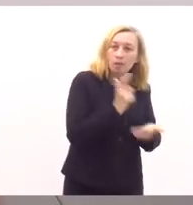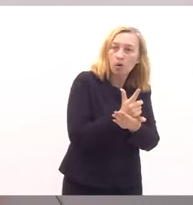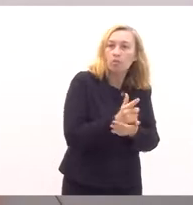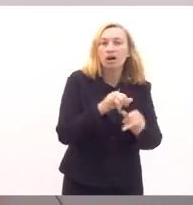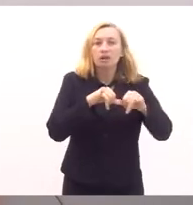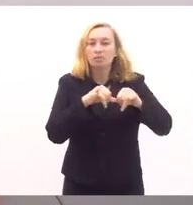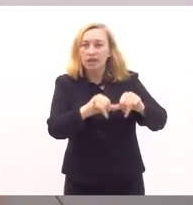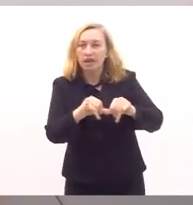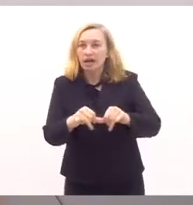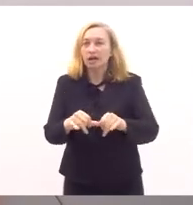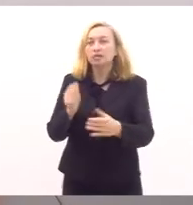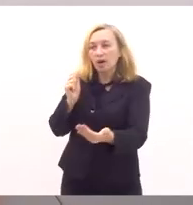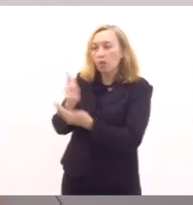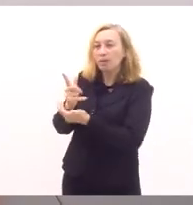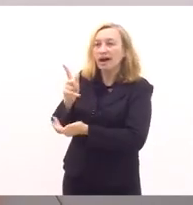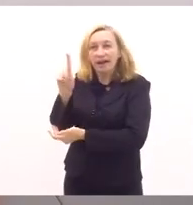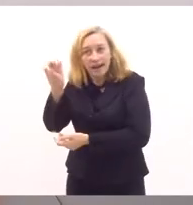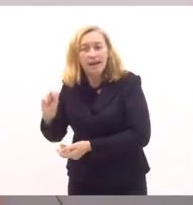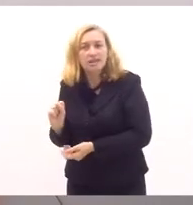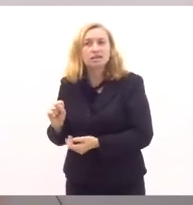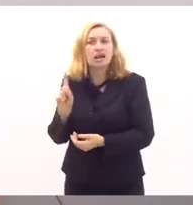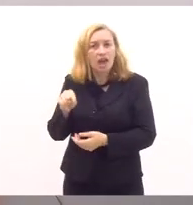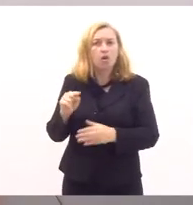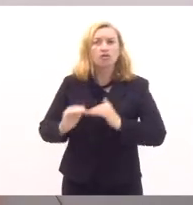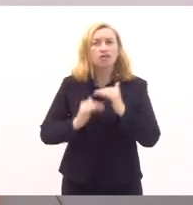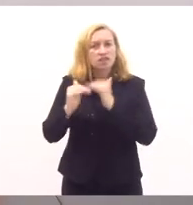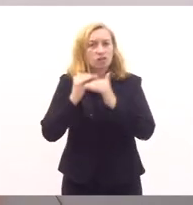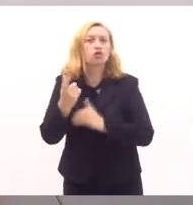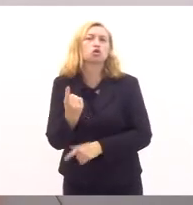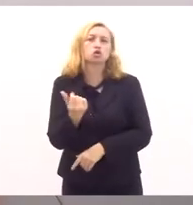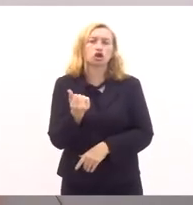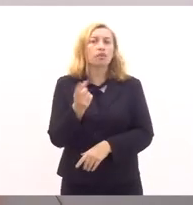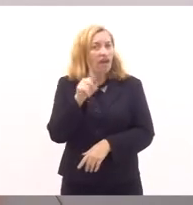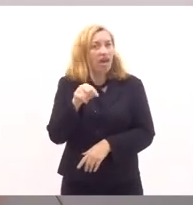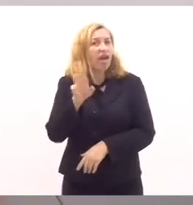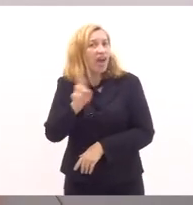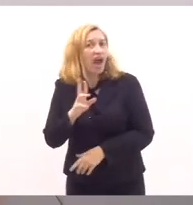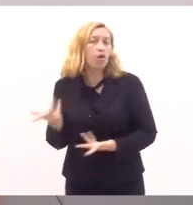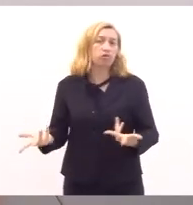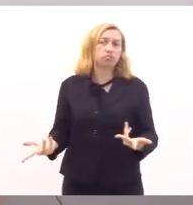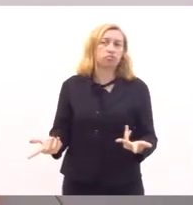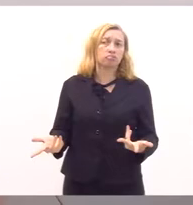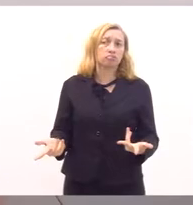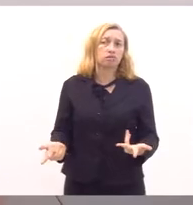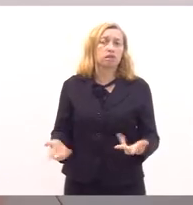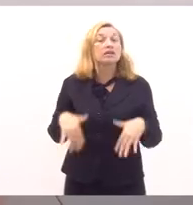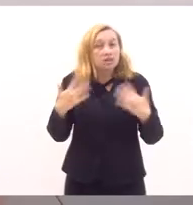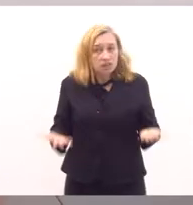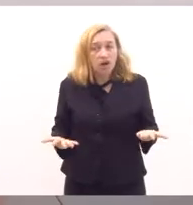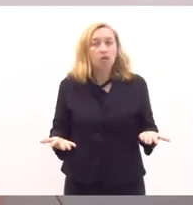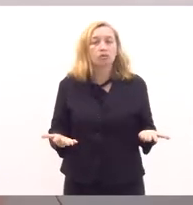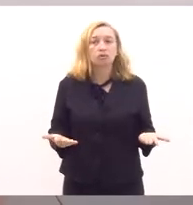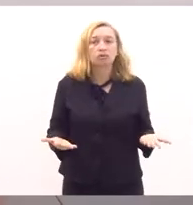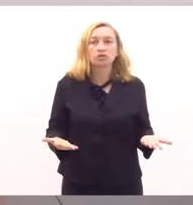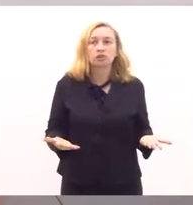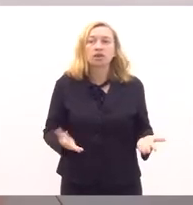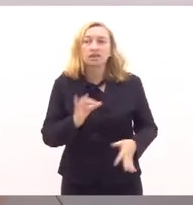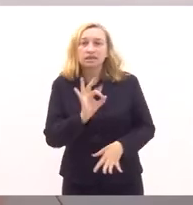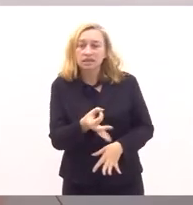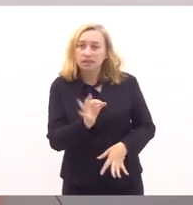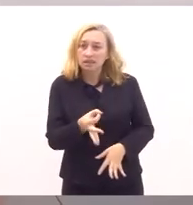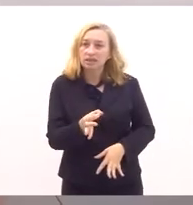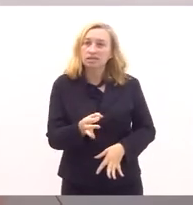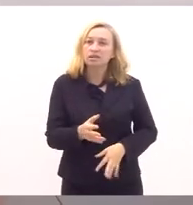comida, né, para comprar o gás, é isso que faz circular. É real, é isso. Então, minimamente garantir,